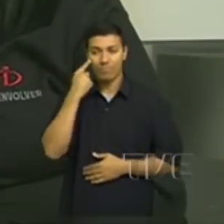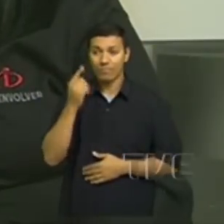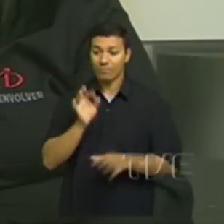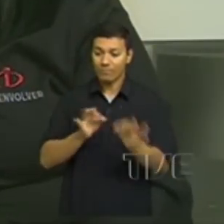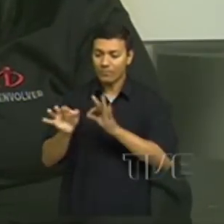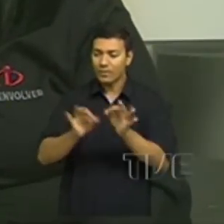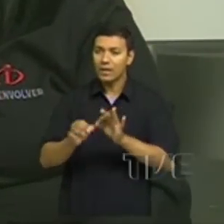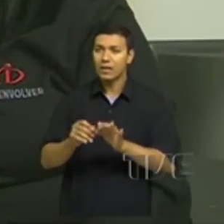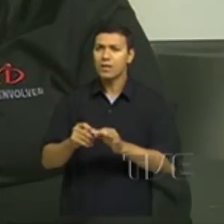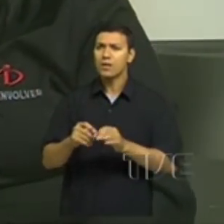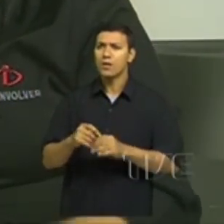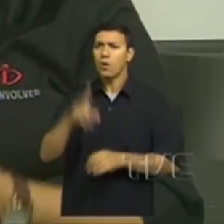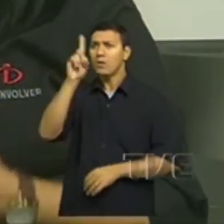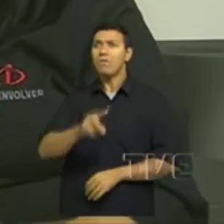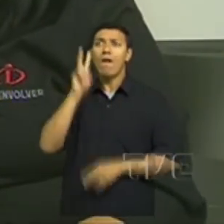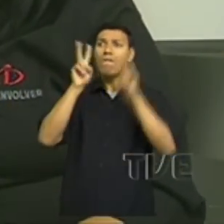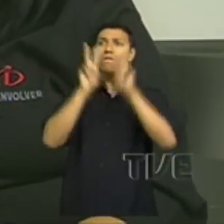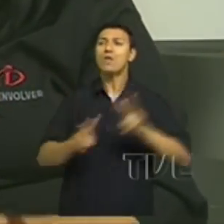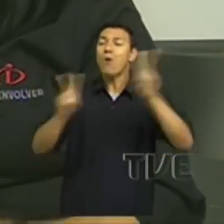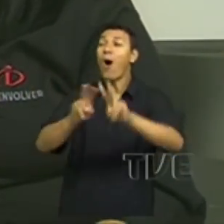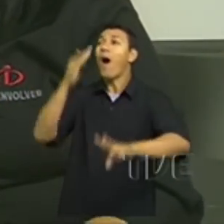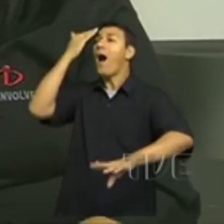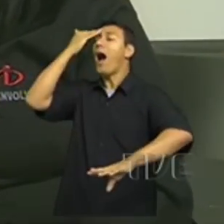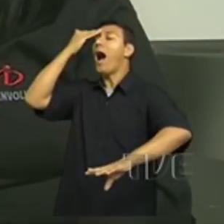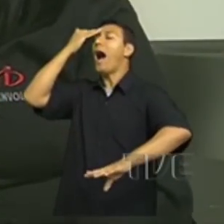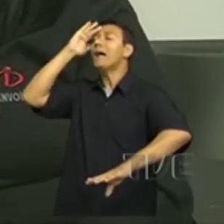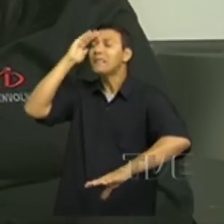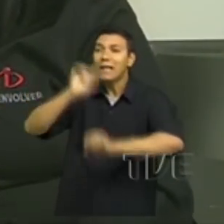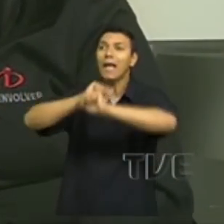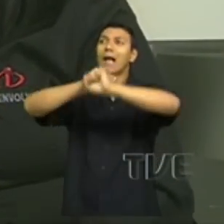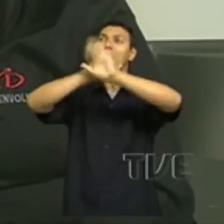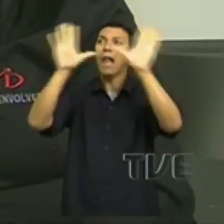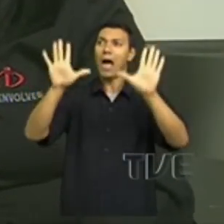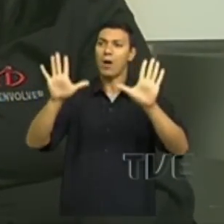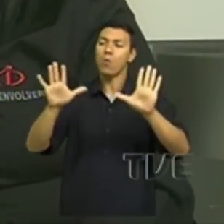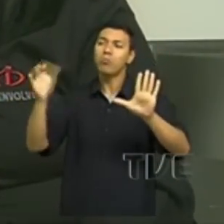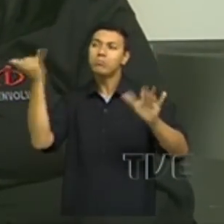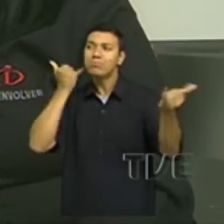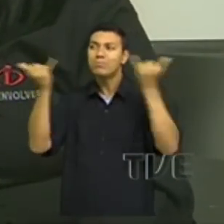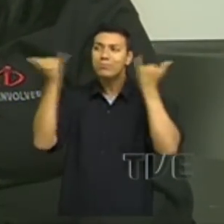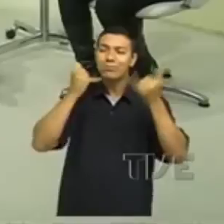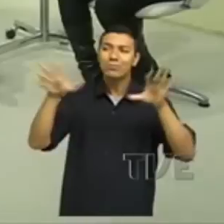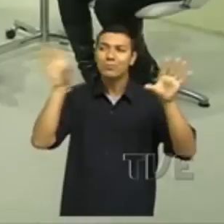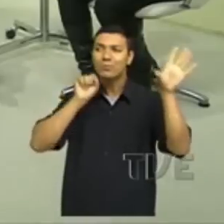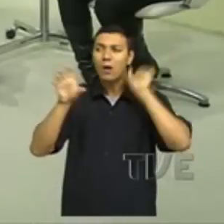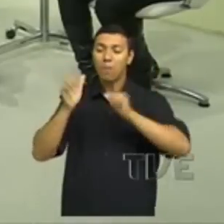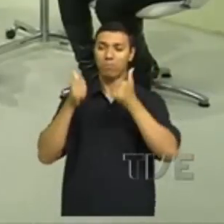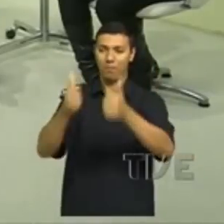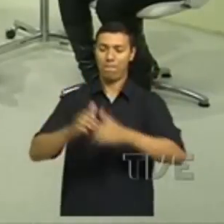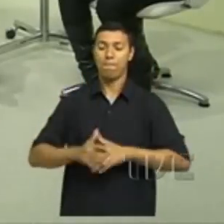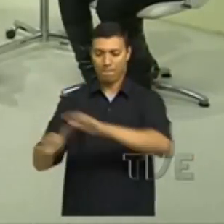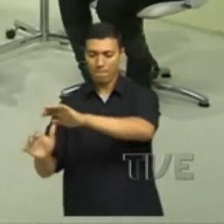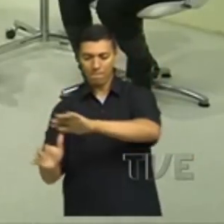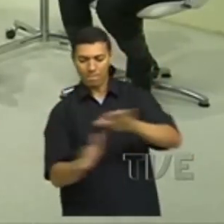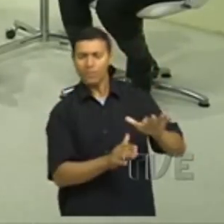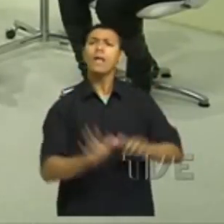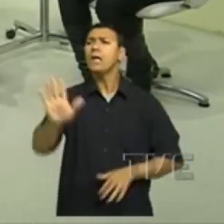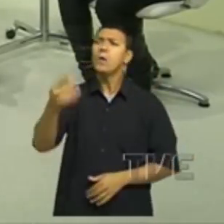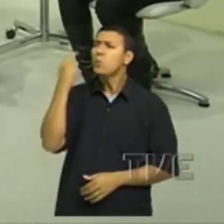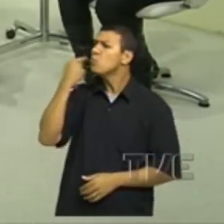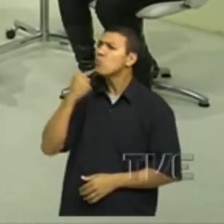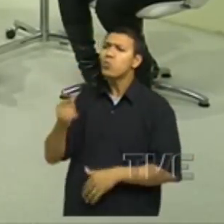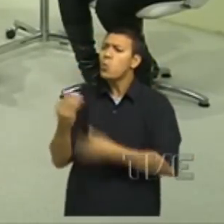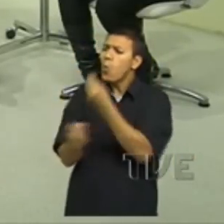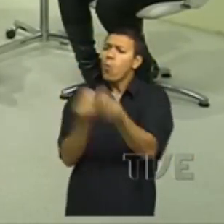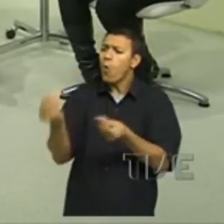deficiência visual enxergar pelos ouvidos. E no caso das pessoas surdas ou com deficiência auditiva,